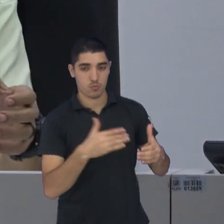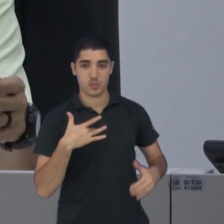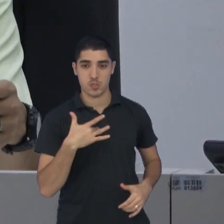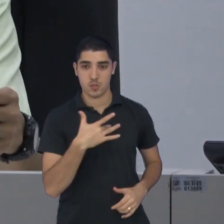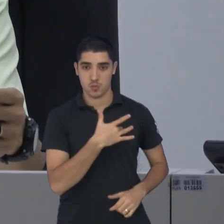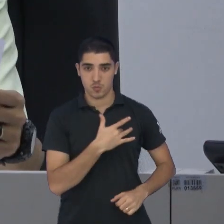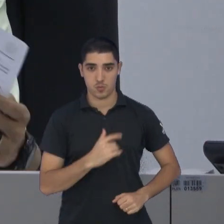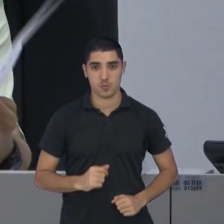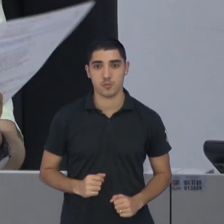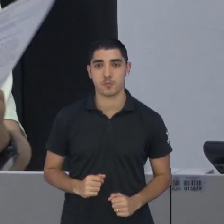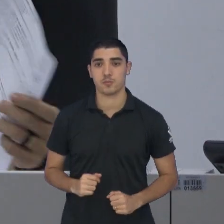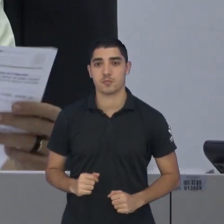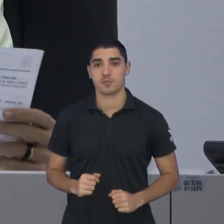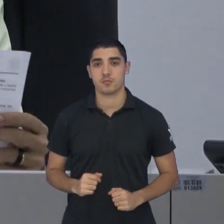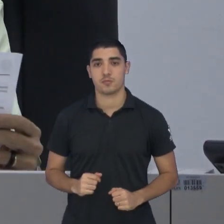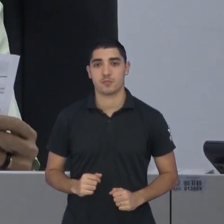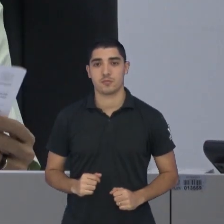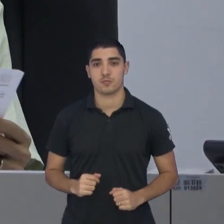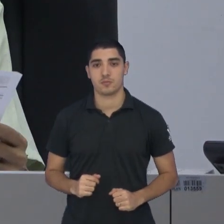Saúde.